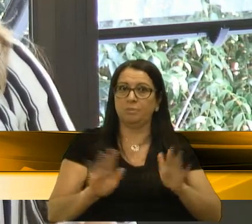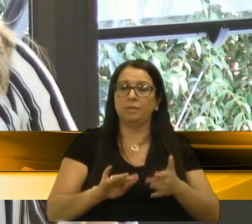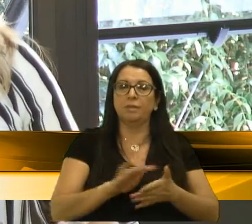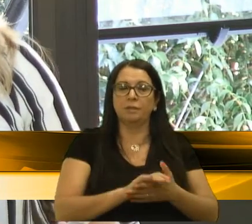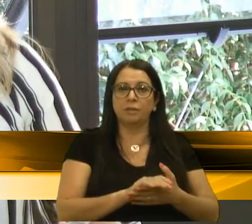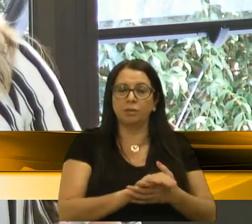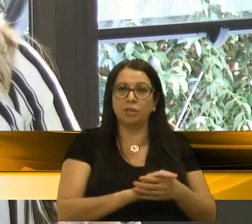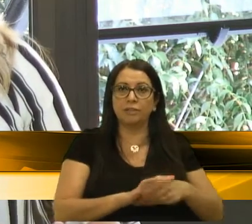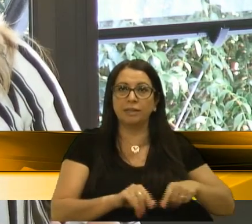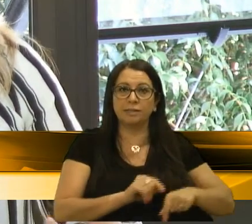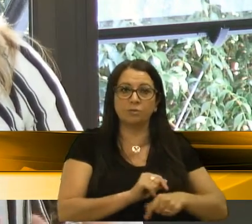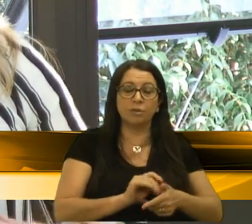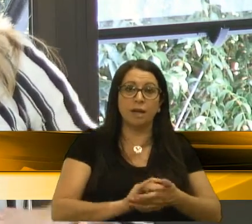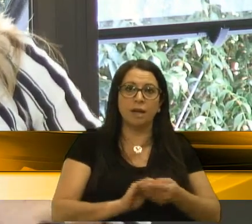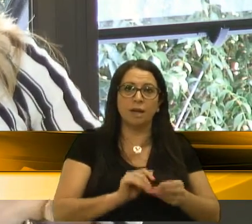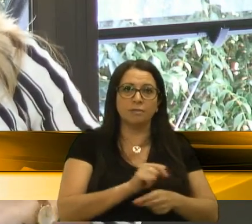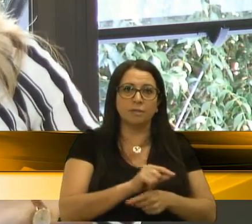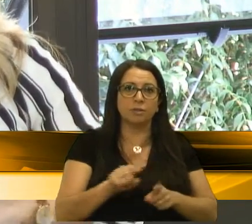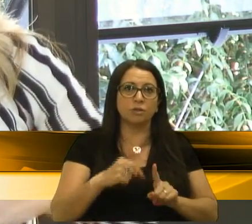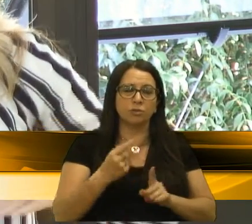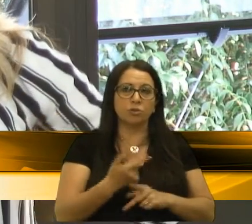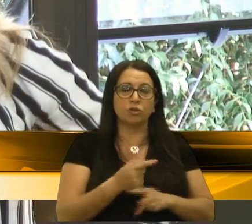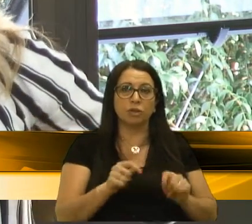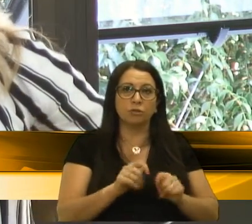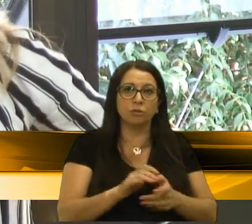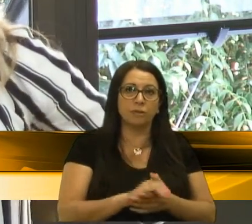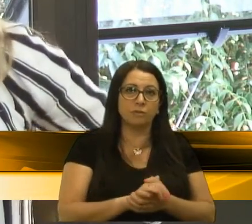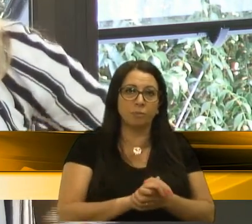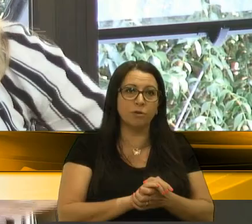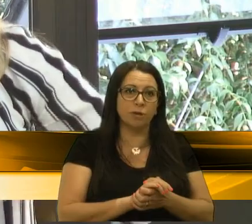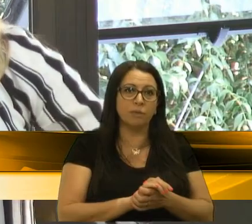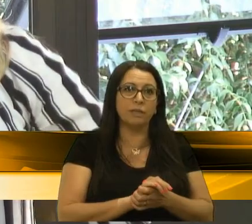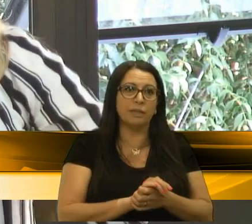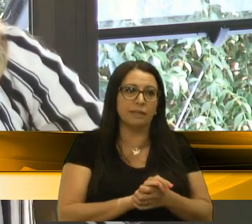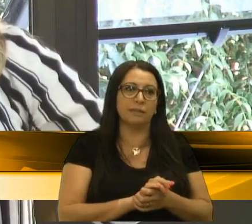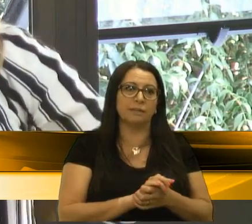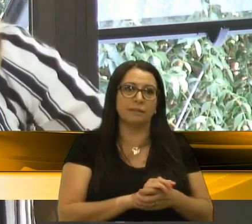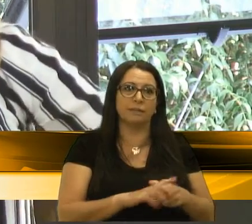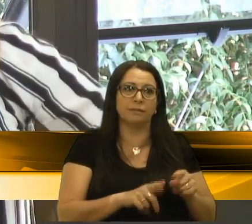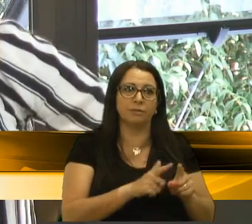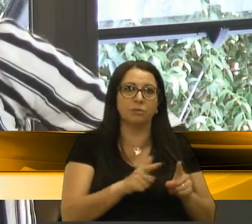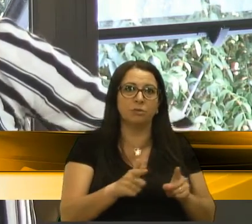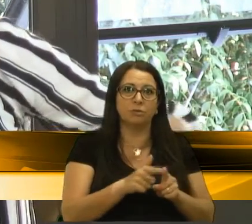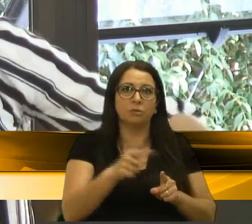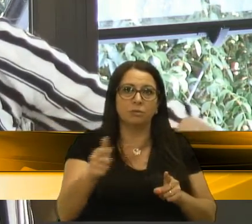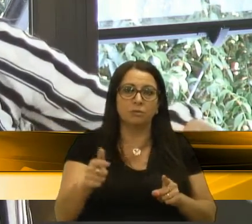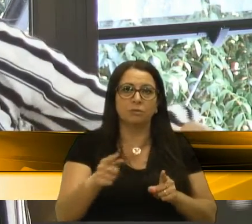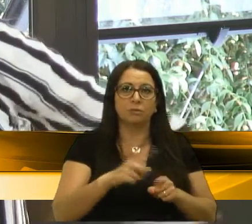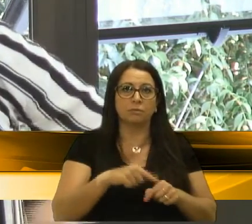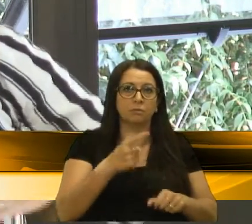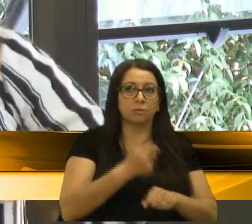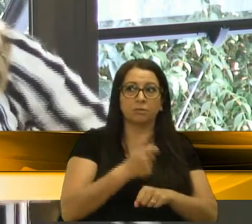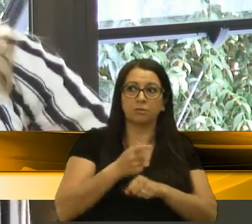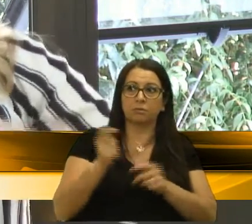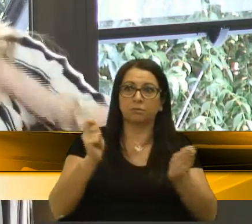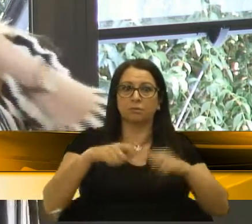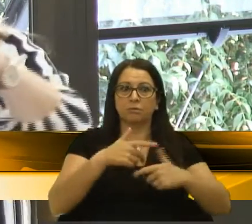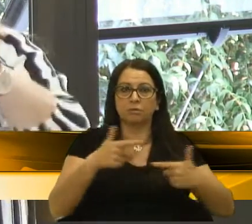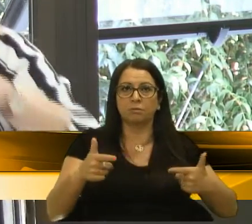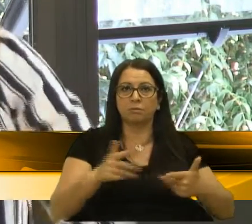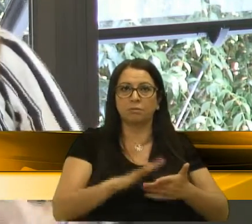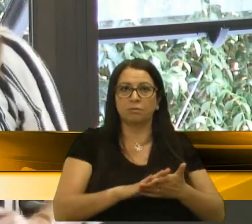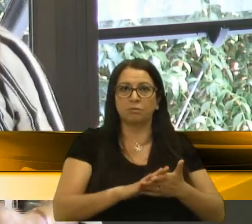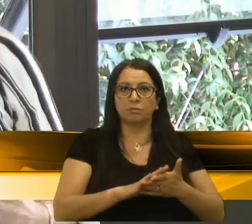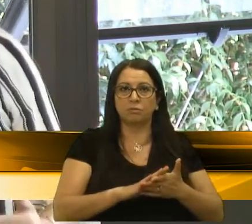Então, essa é a fase para nós controlar o crescimento, né? Que a nossa curva seja quanto mais chata possível, né? Chata ao invés de